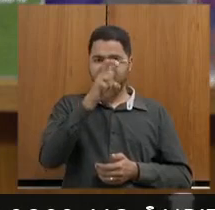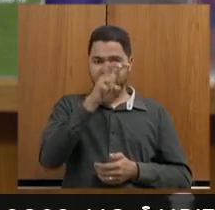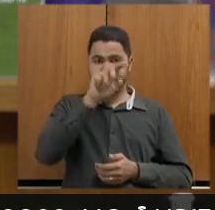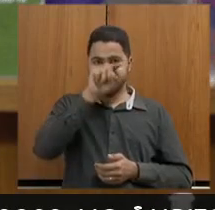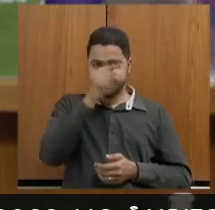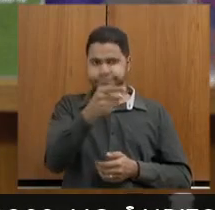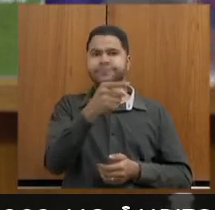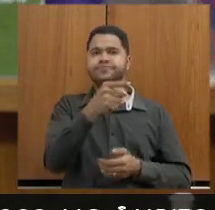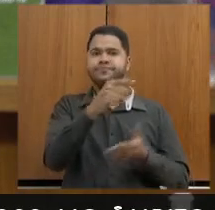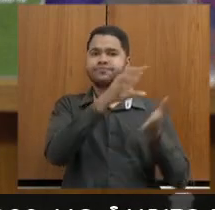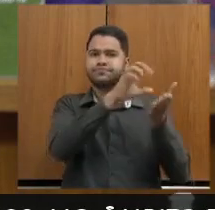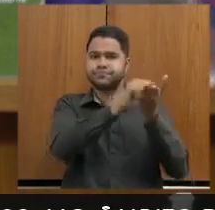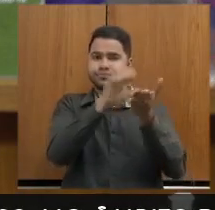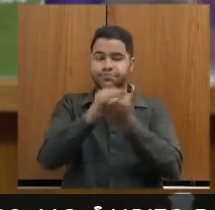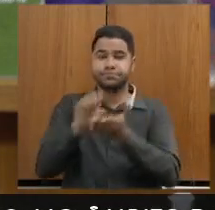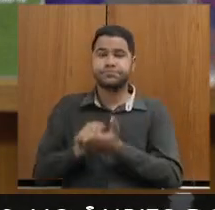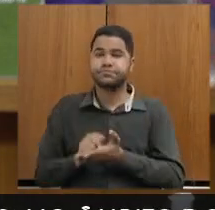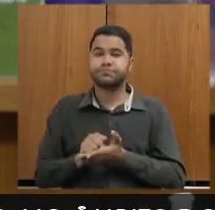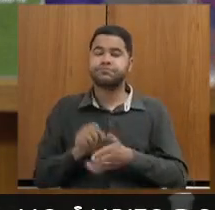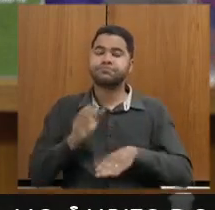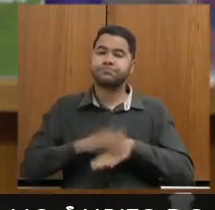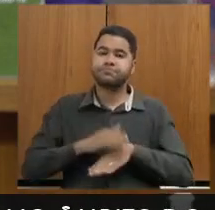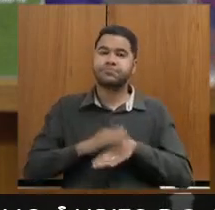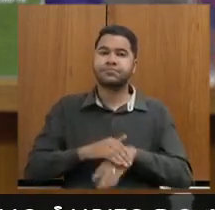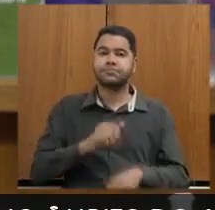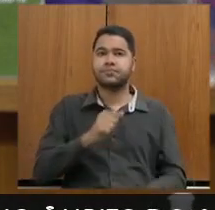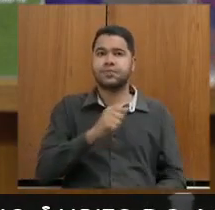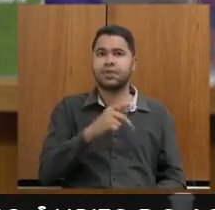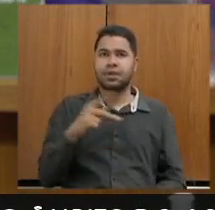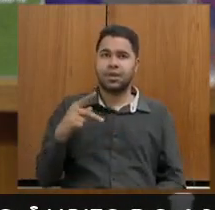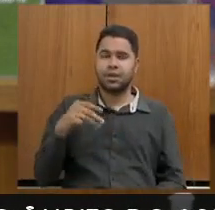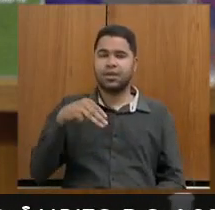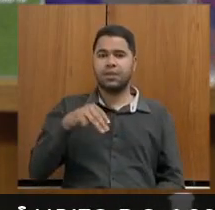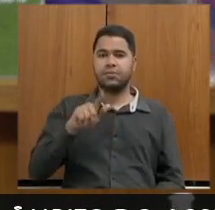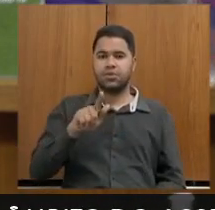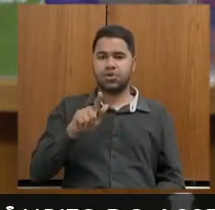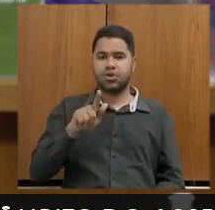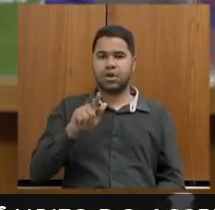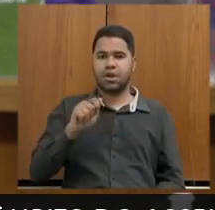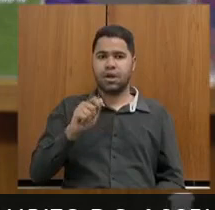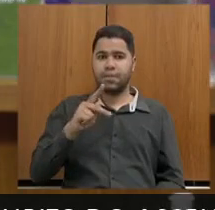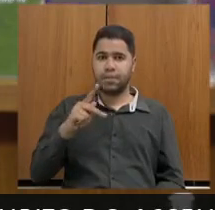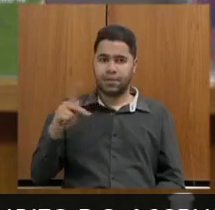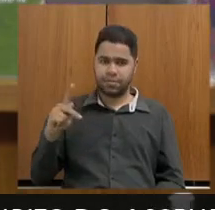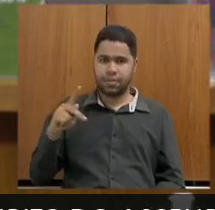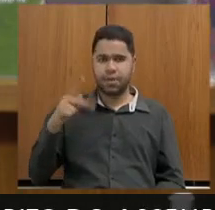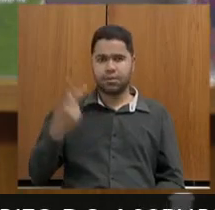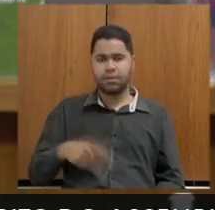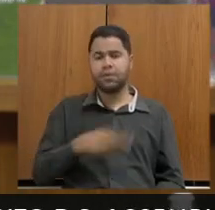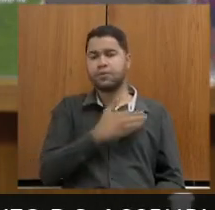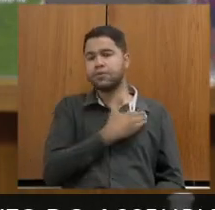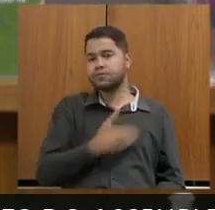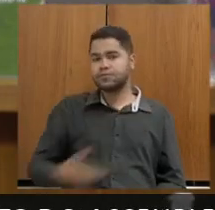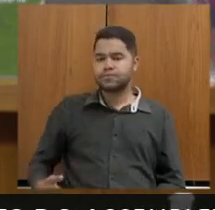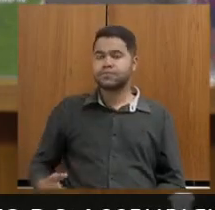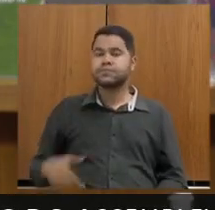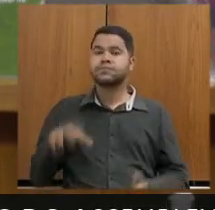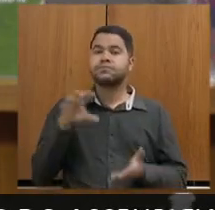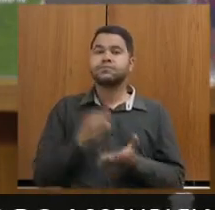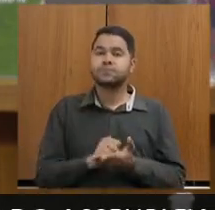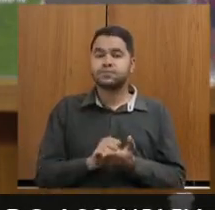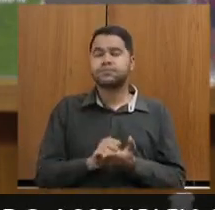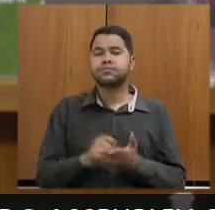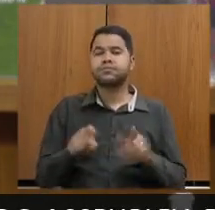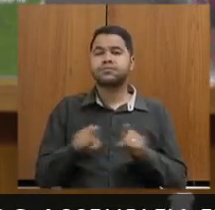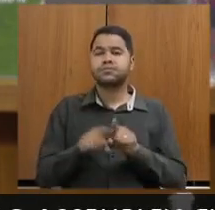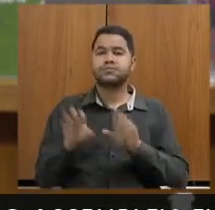endereço cadastrado né é dentro do app do mgp pena que que é do estado o cadastro e